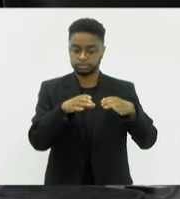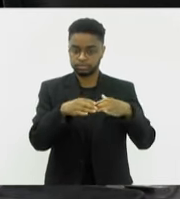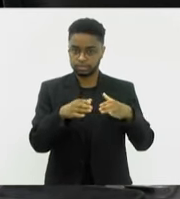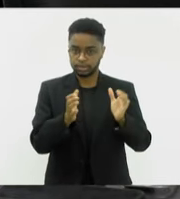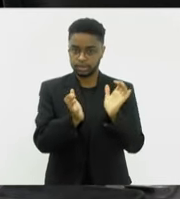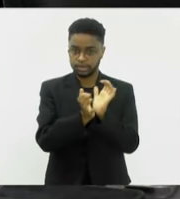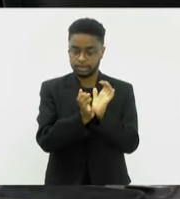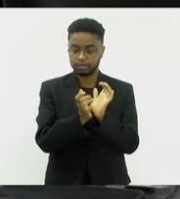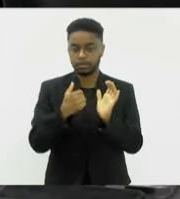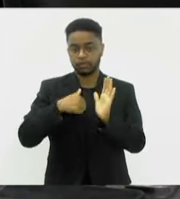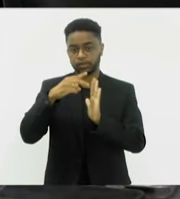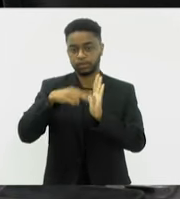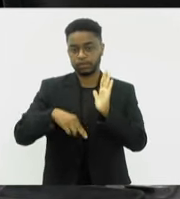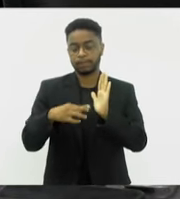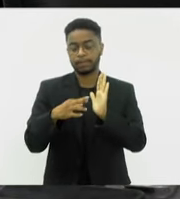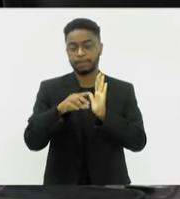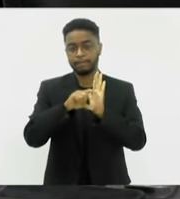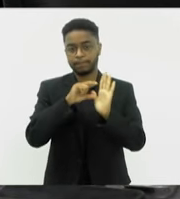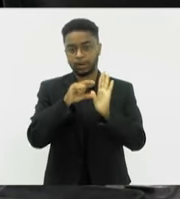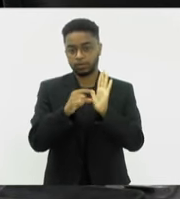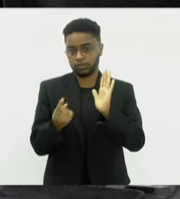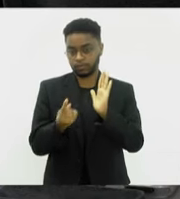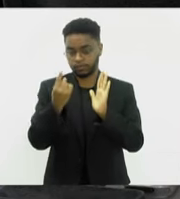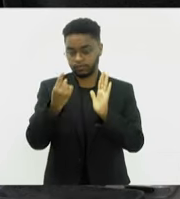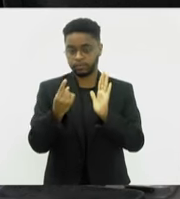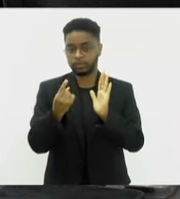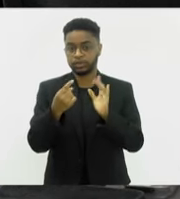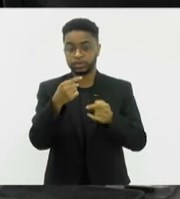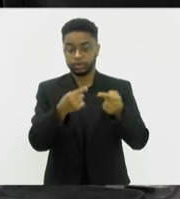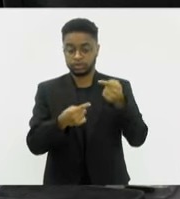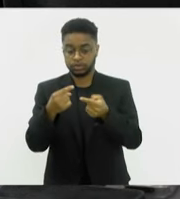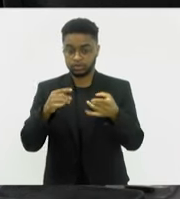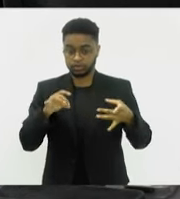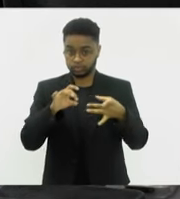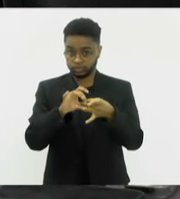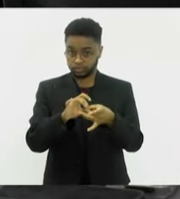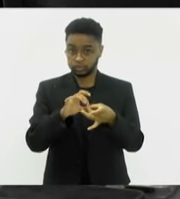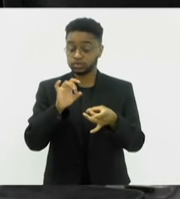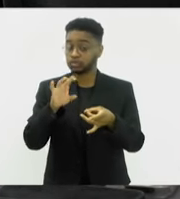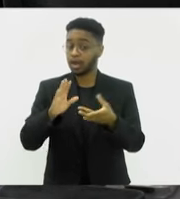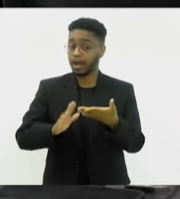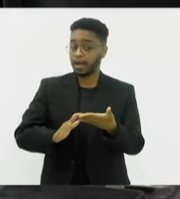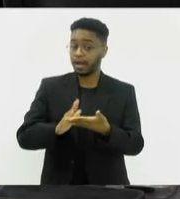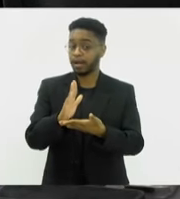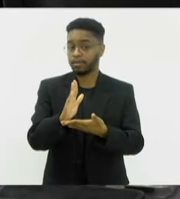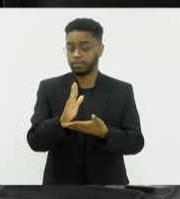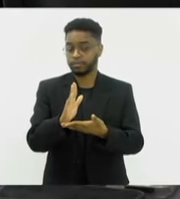ler o parágrafo único. A tramitação conjunta só será deferida